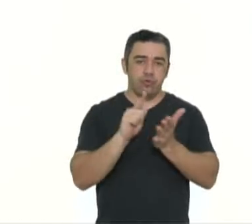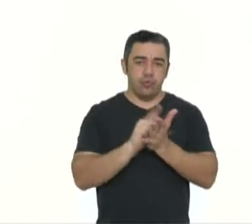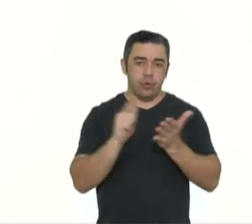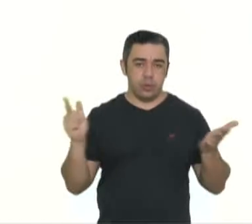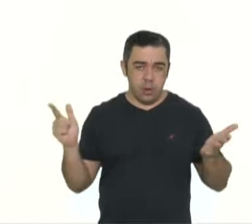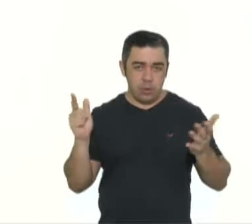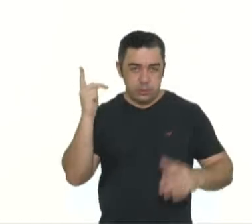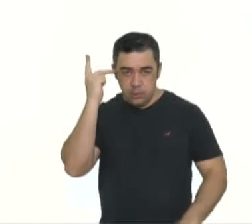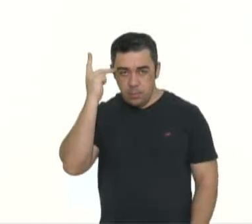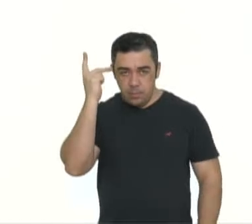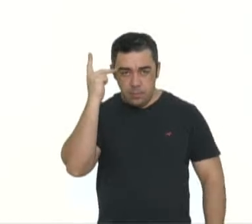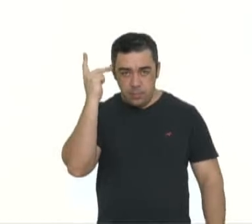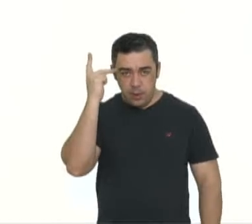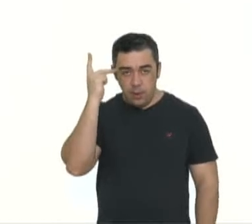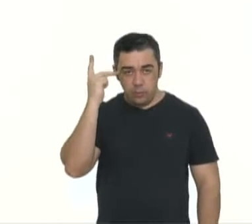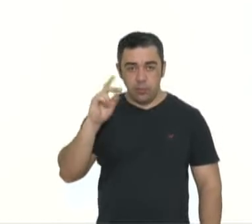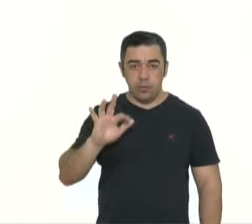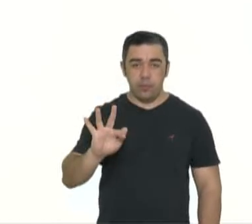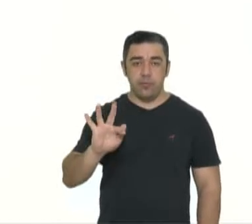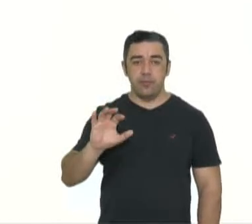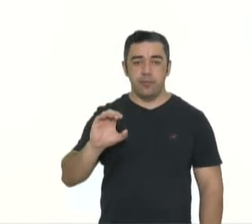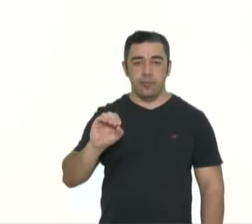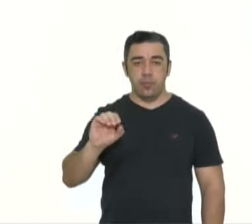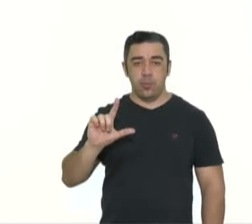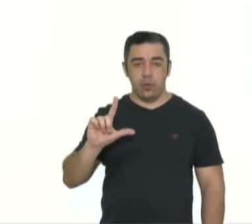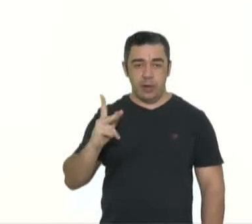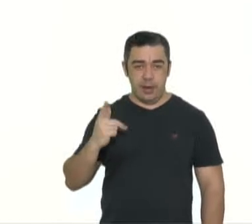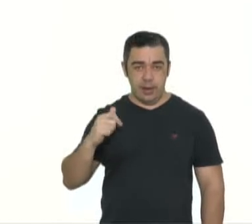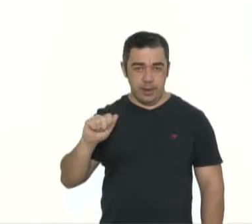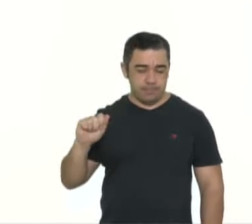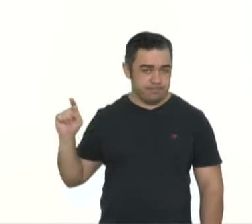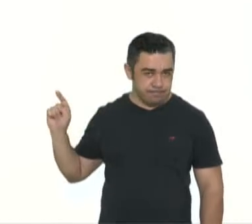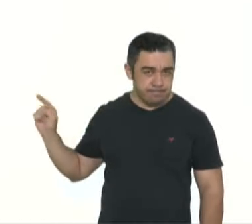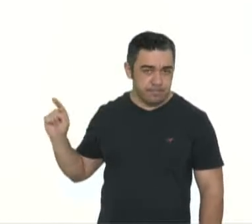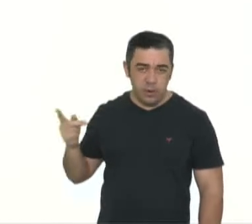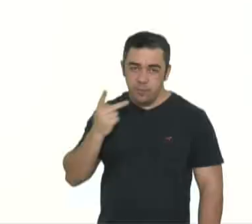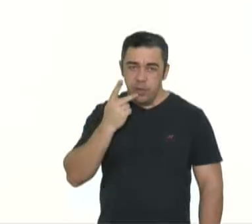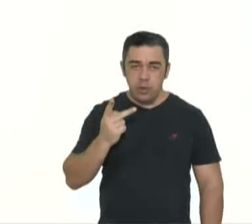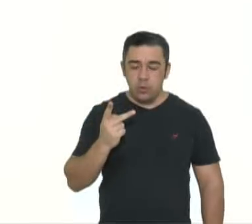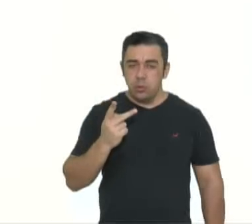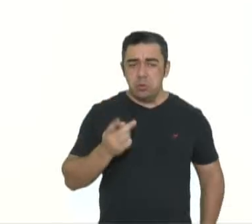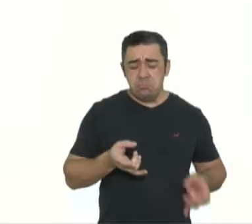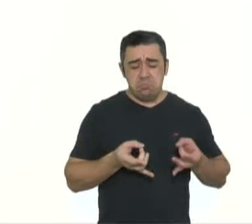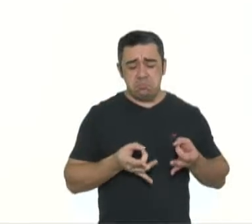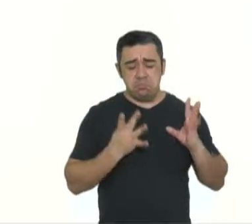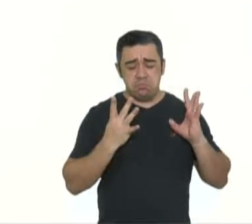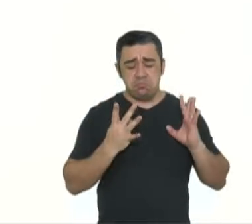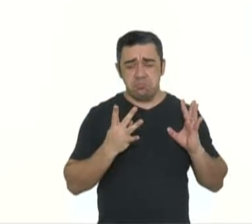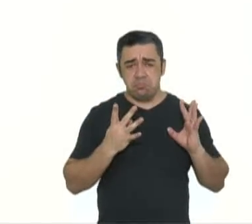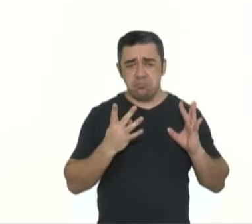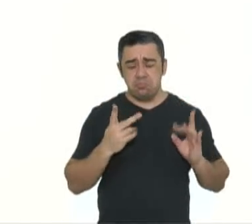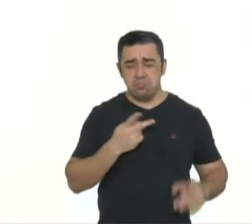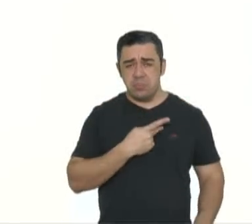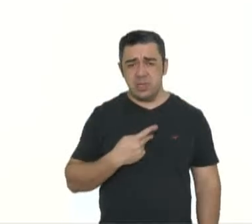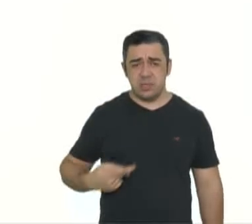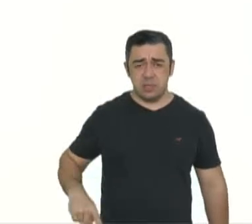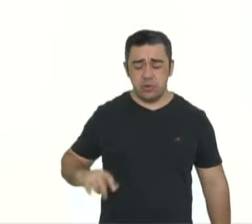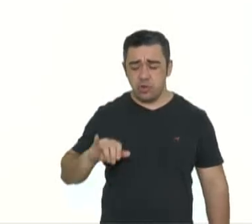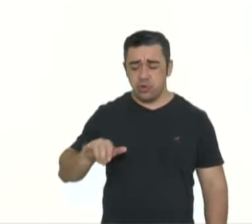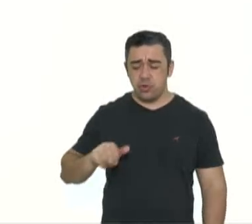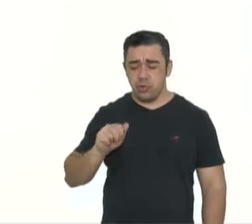Folha de São Paulo, mostrando exatamente isso. Renunciou o presidente Jânio